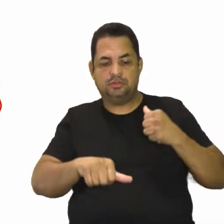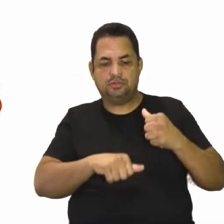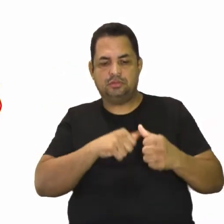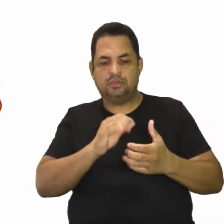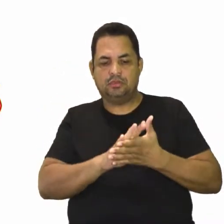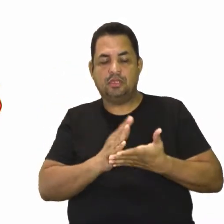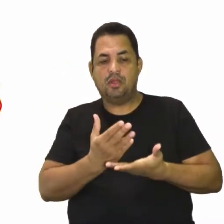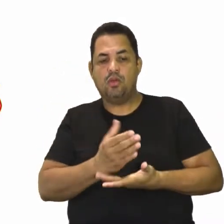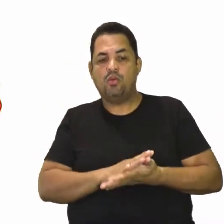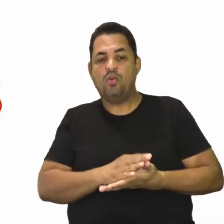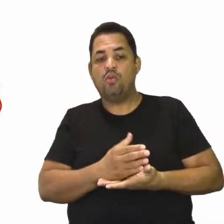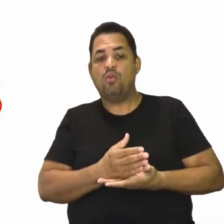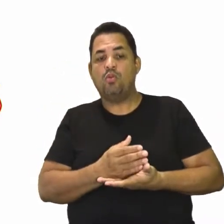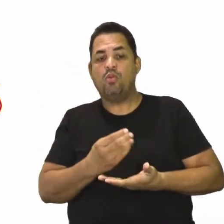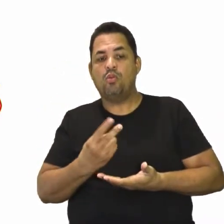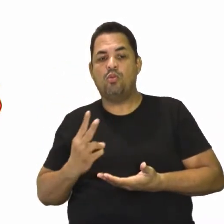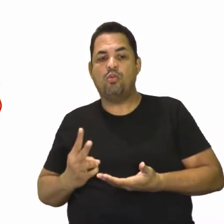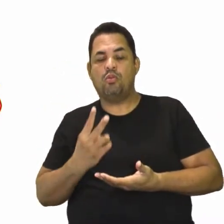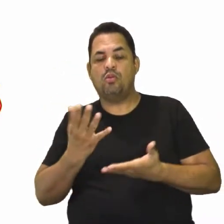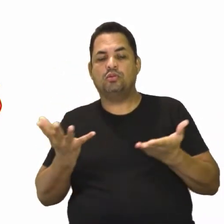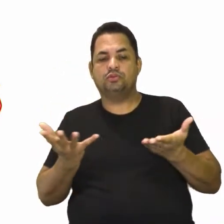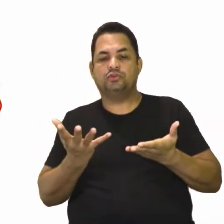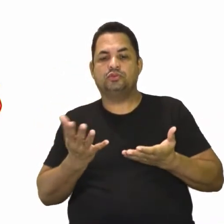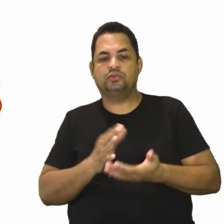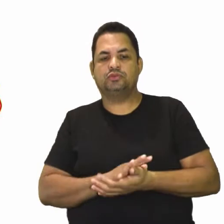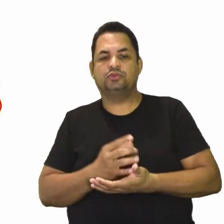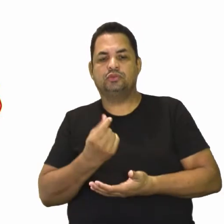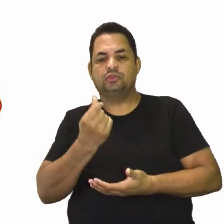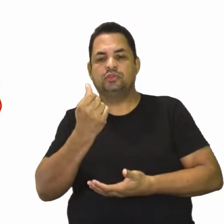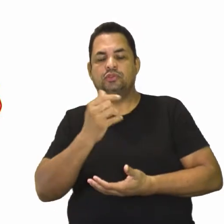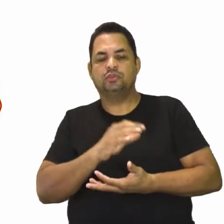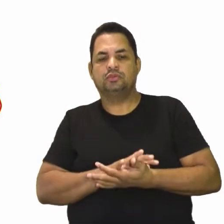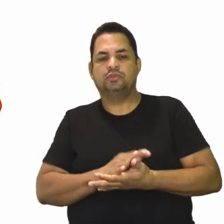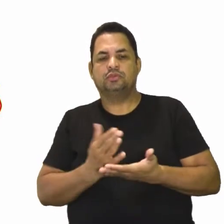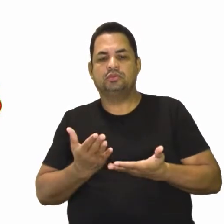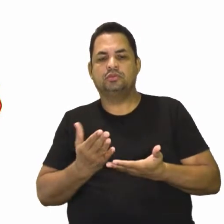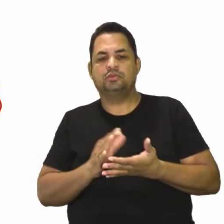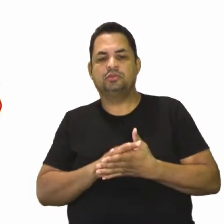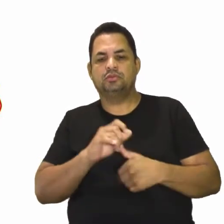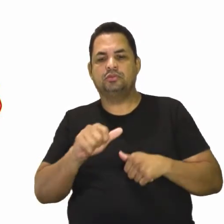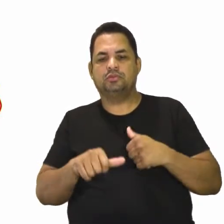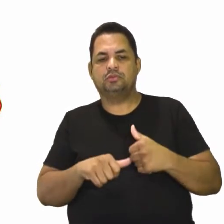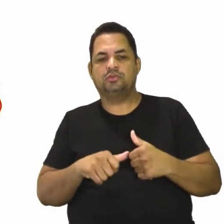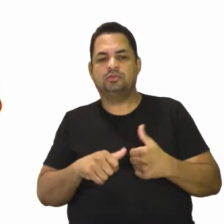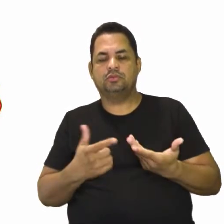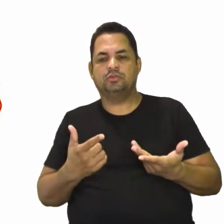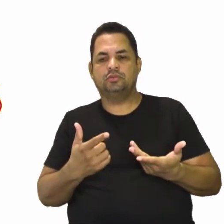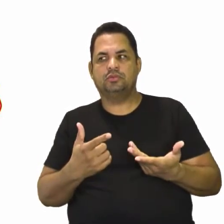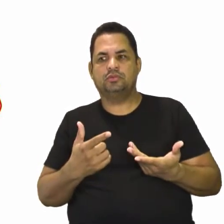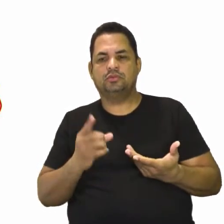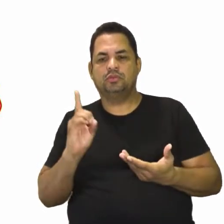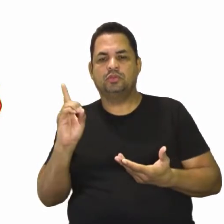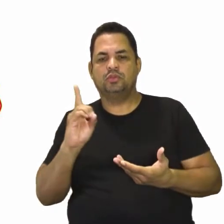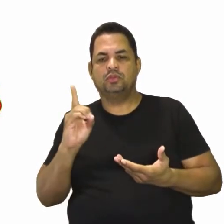valor de hoje. Mas no valor de hoje aí, nós convertendo o dólar